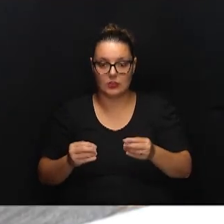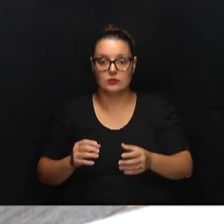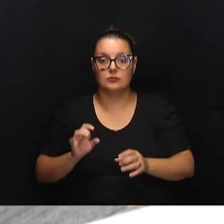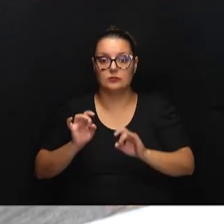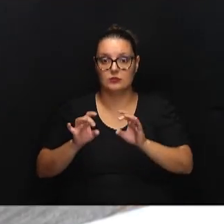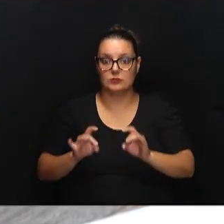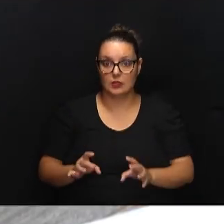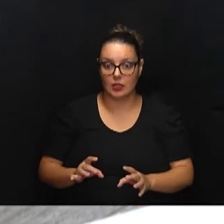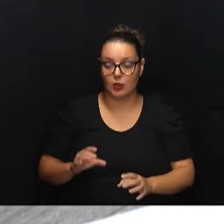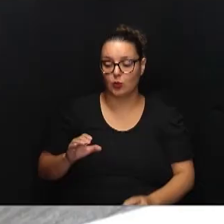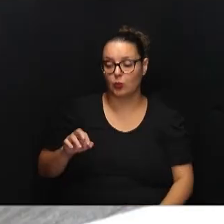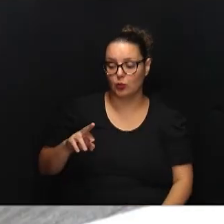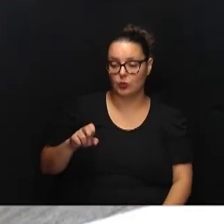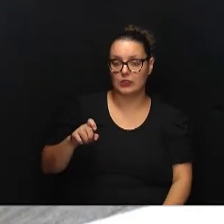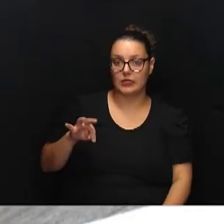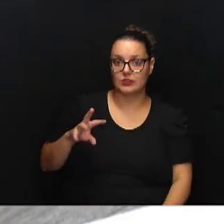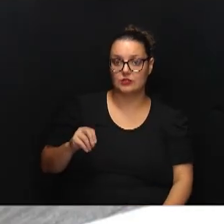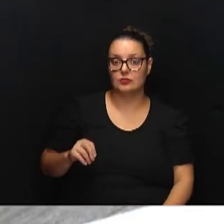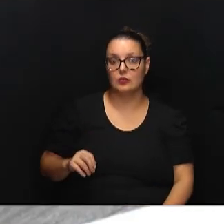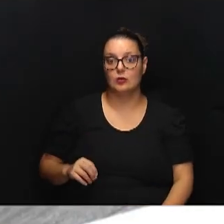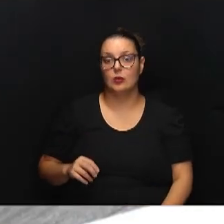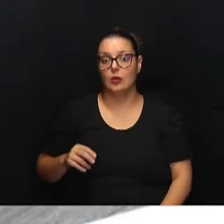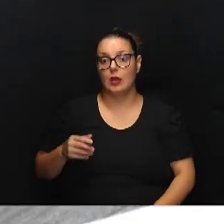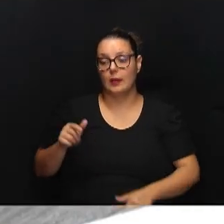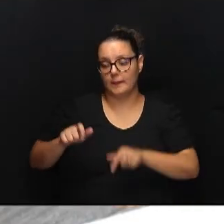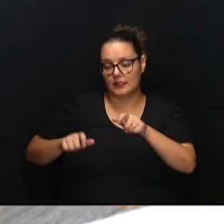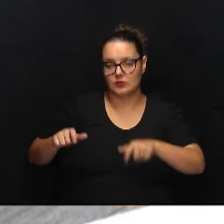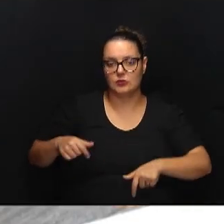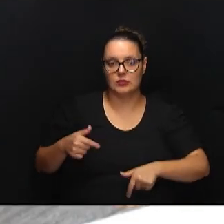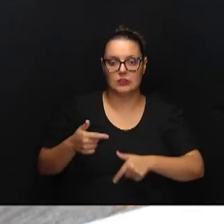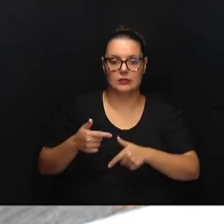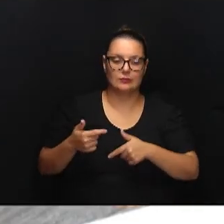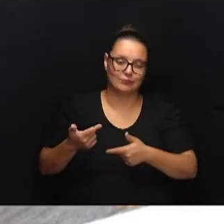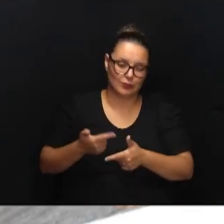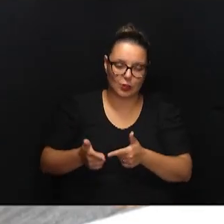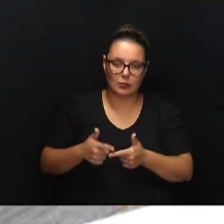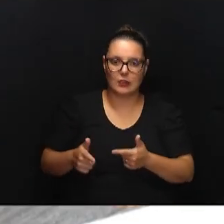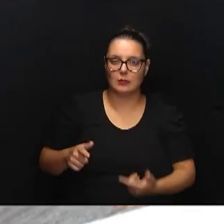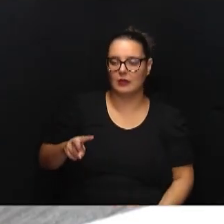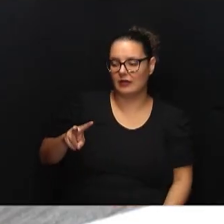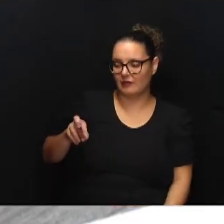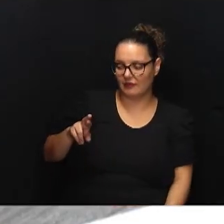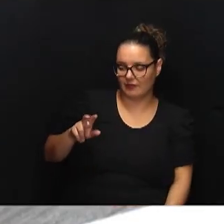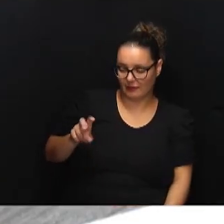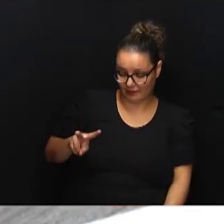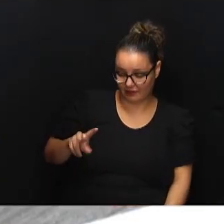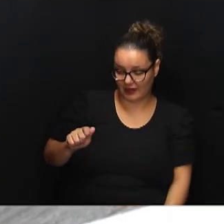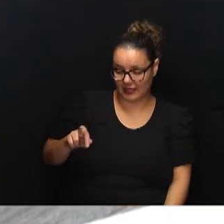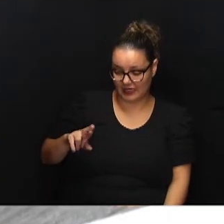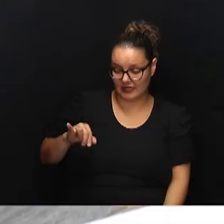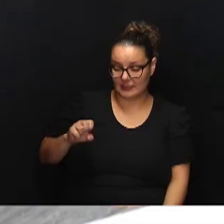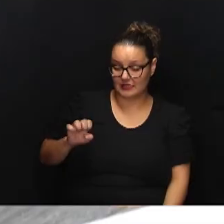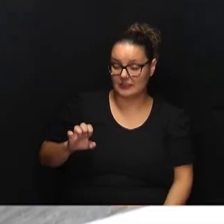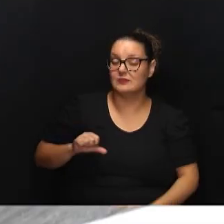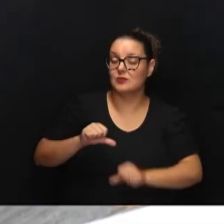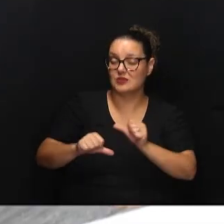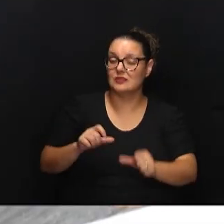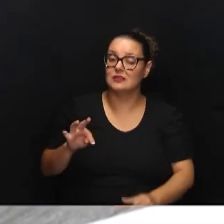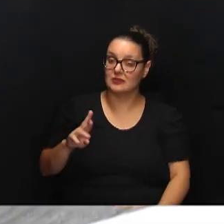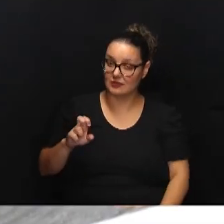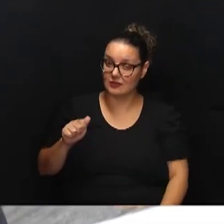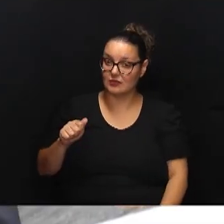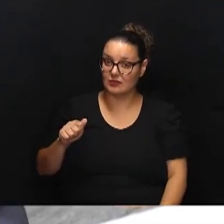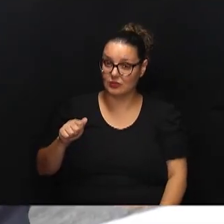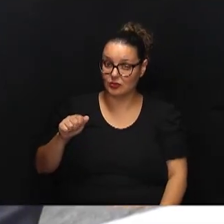pessoa que sofre de varizes, como você bem colocou, pode aí virar uma trombose. Então a nossa ideia é trabalhar na prevenção, e para que a